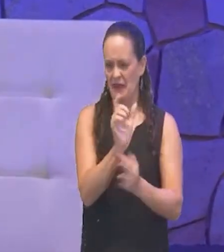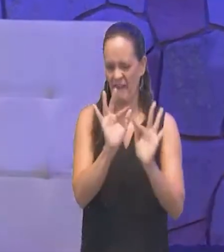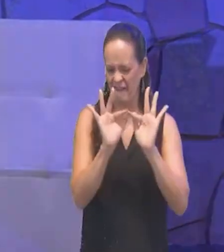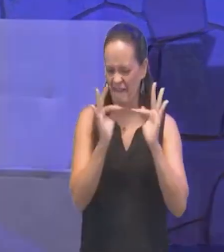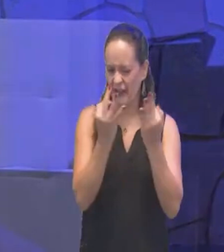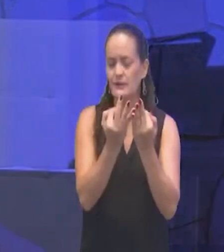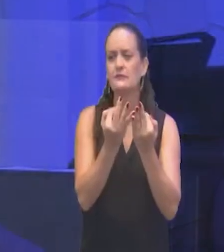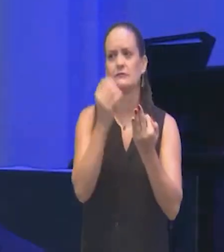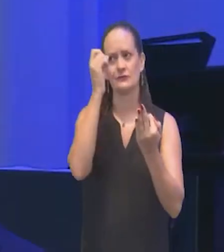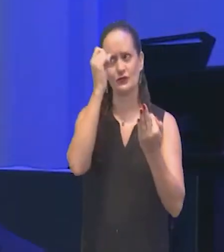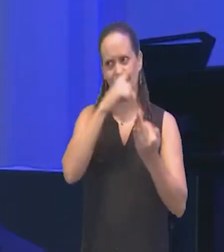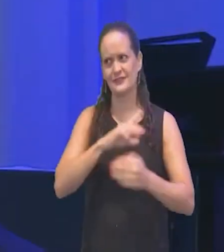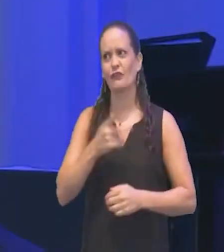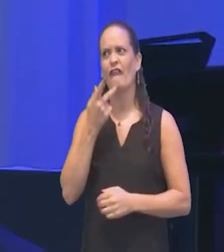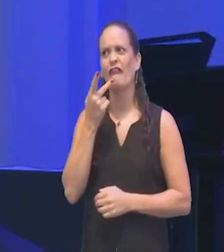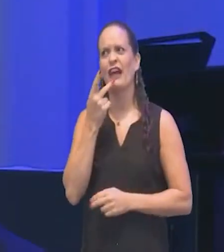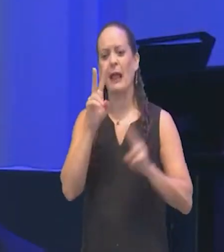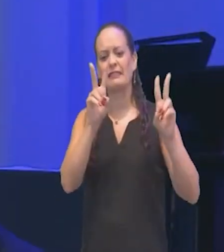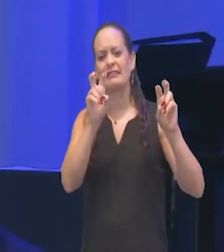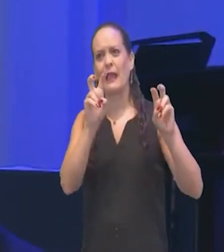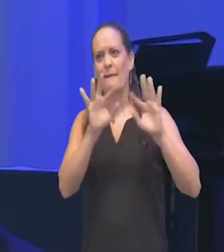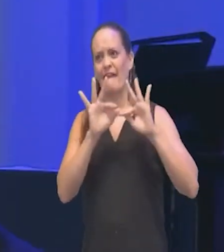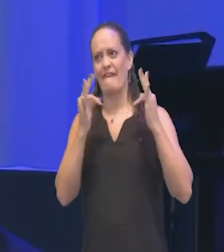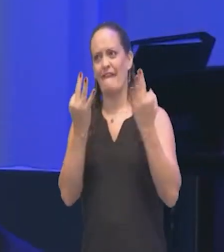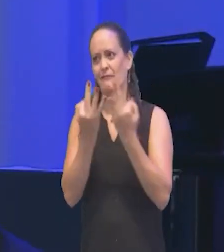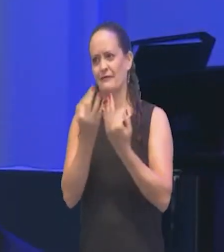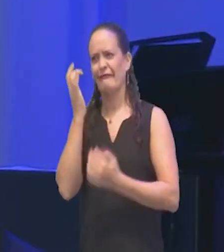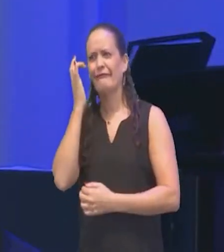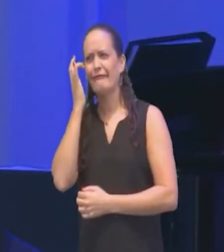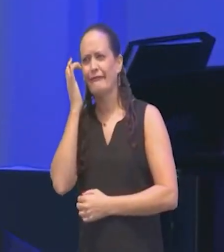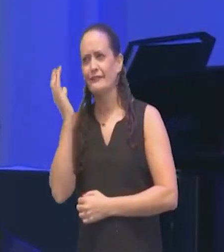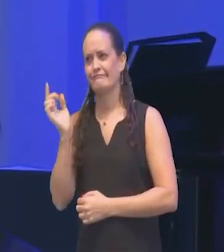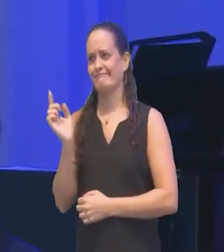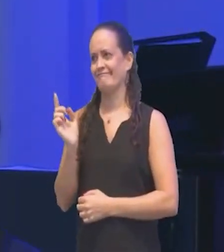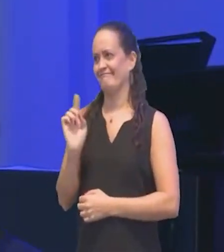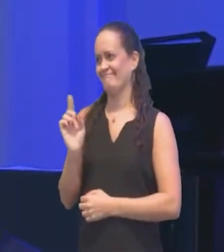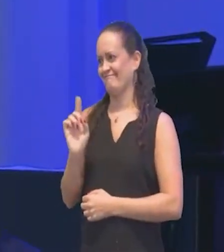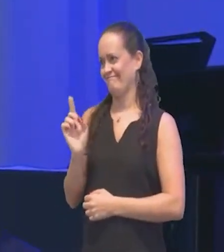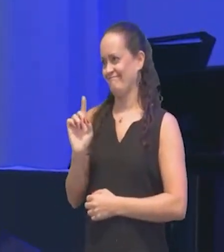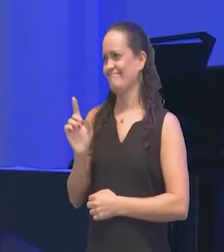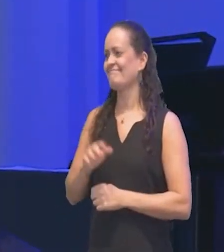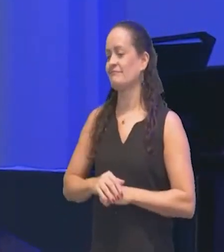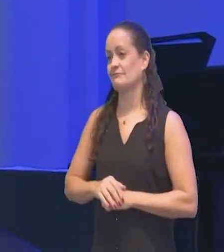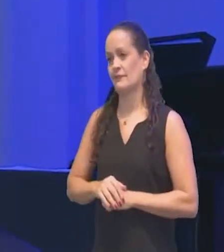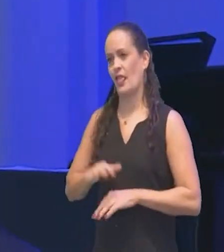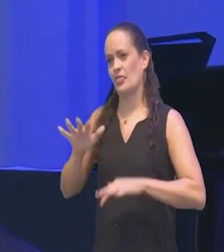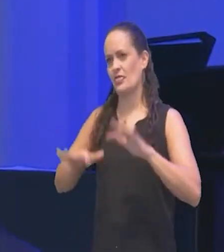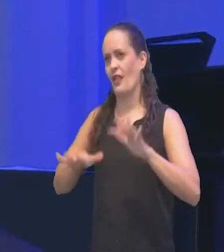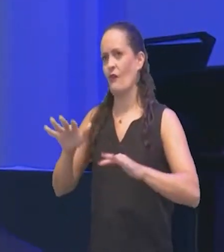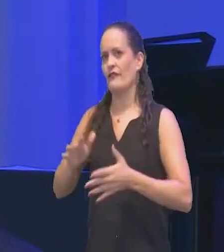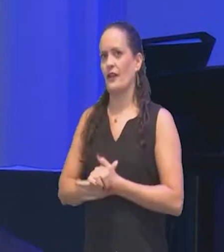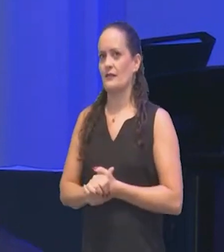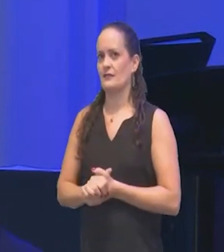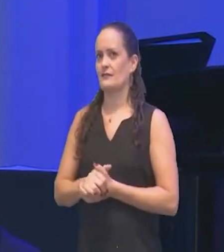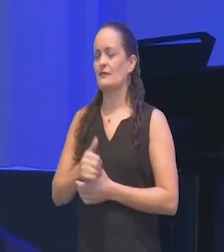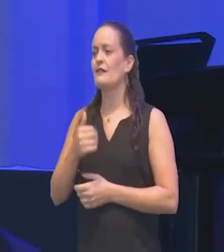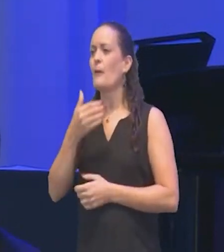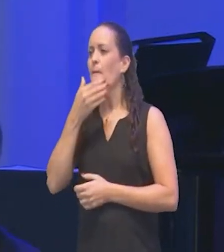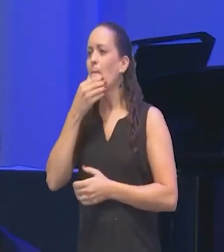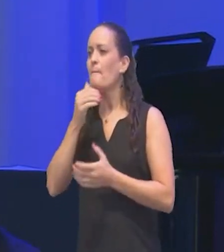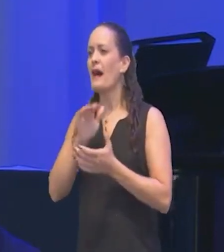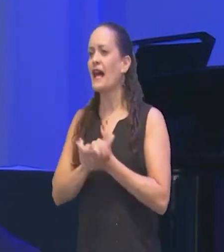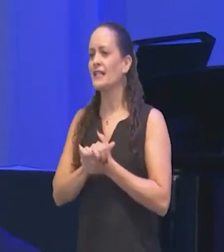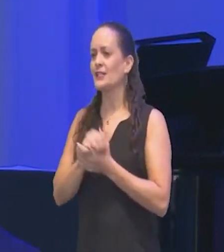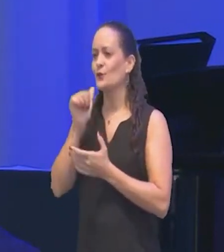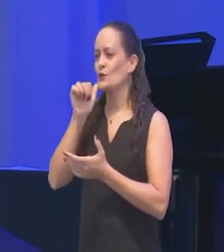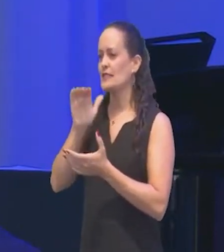é difícil falar sobre família, não é fácil. Vai ver que algum marido que saiu aborrecido com a esposa, ou a esposa com o